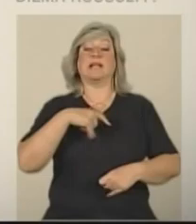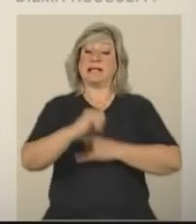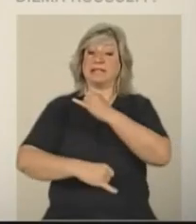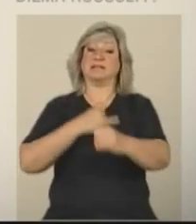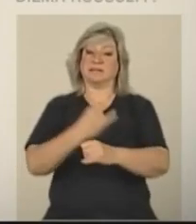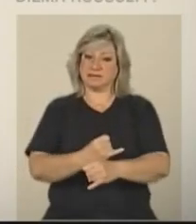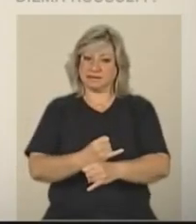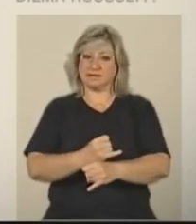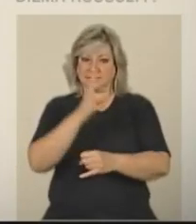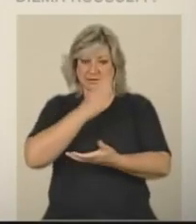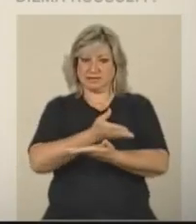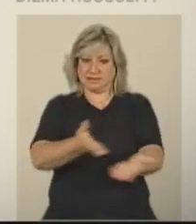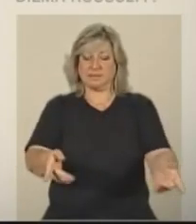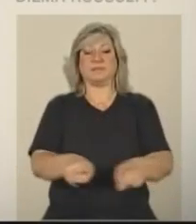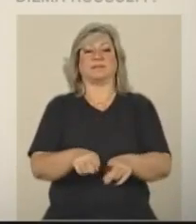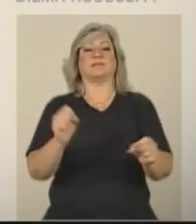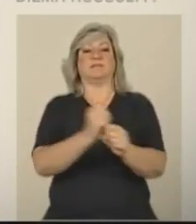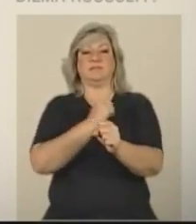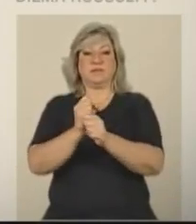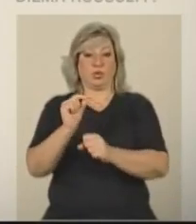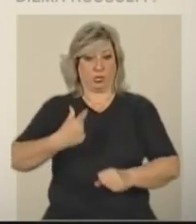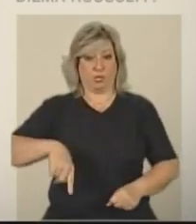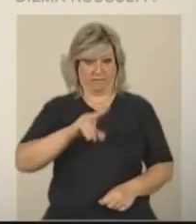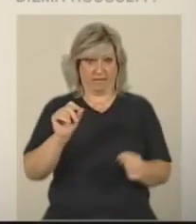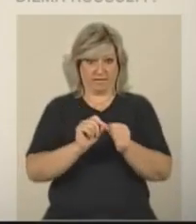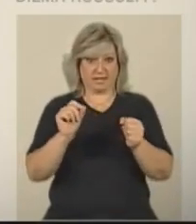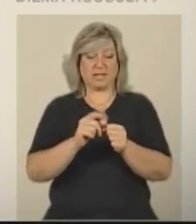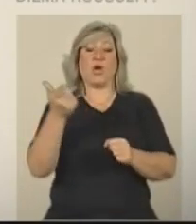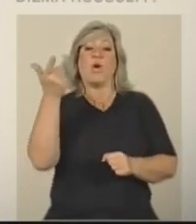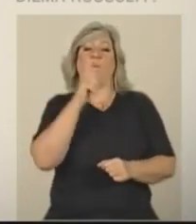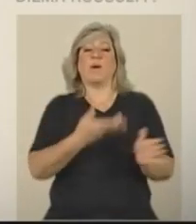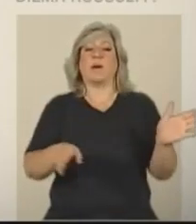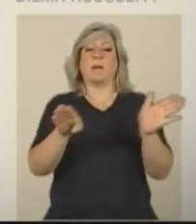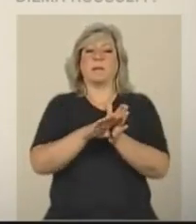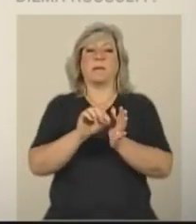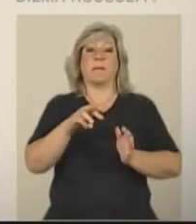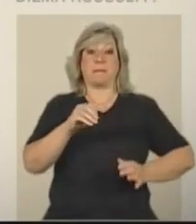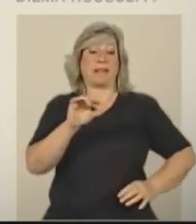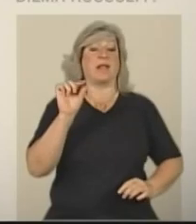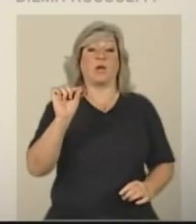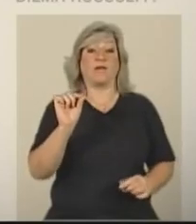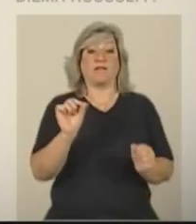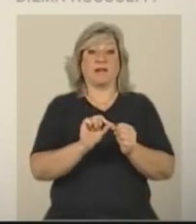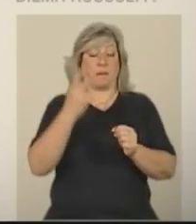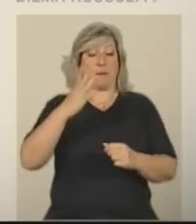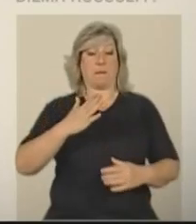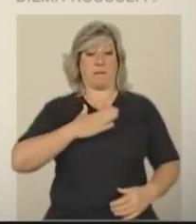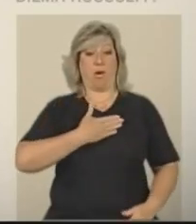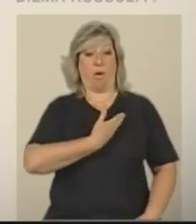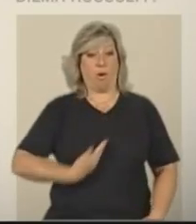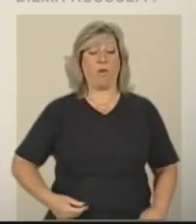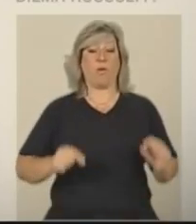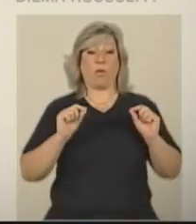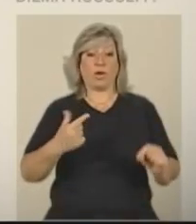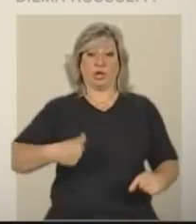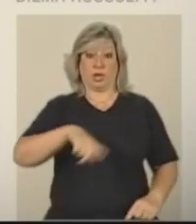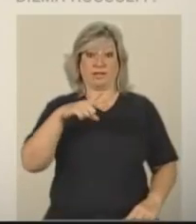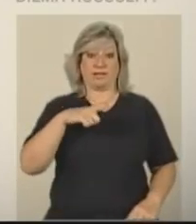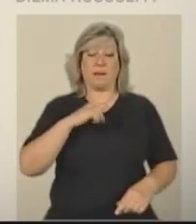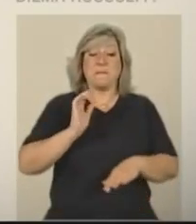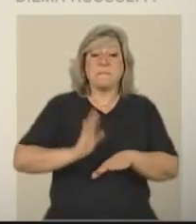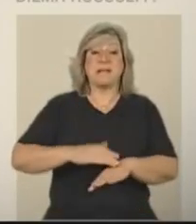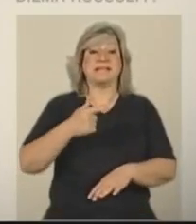Com a infraestrutura que vamos construir, vamos alcançar a meta estabelecida para o meu governo de ter mais